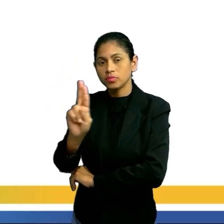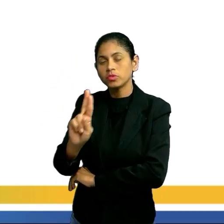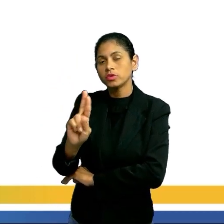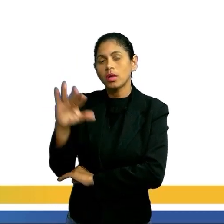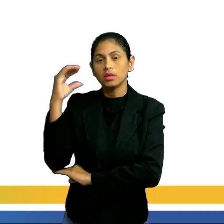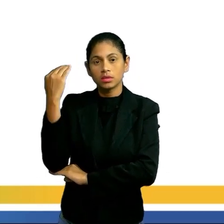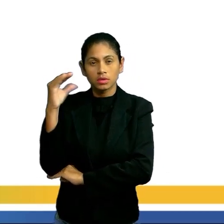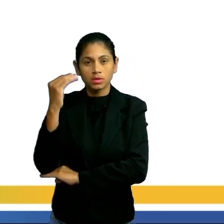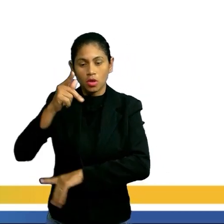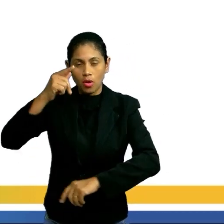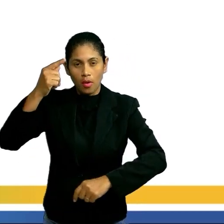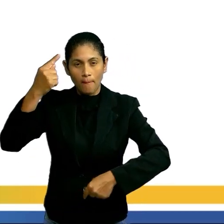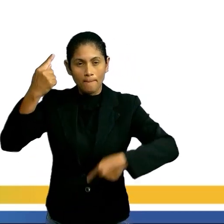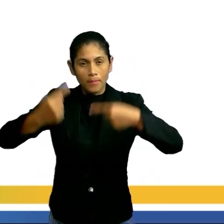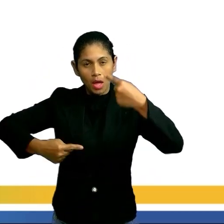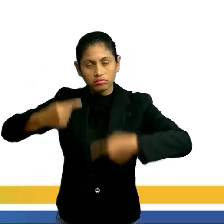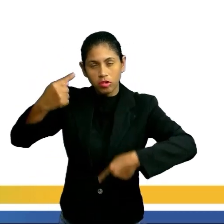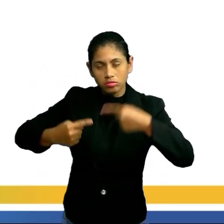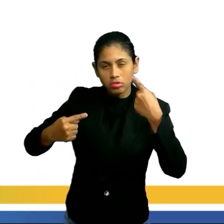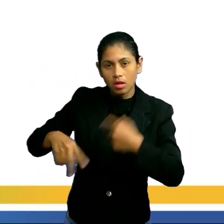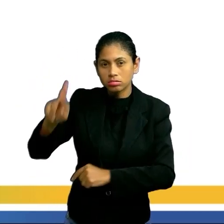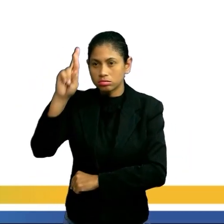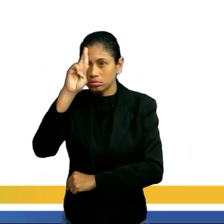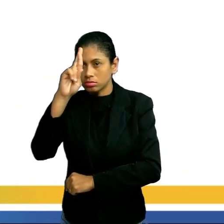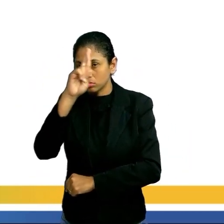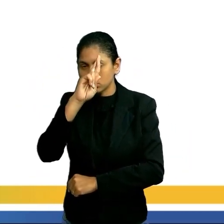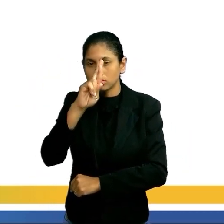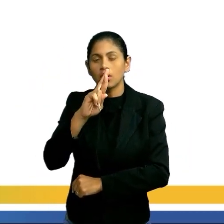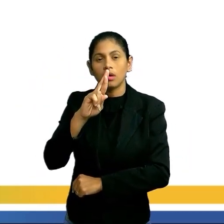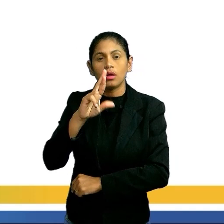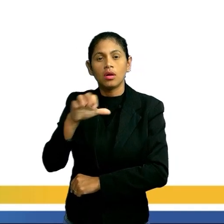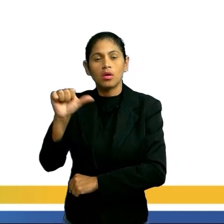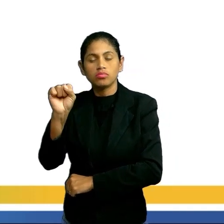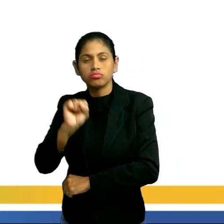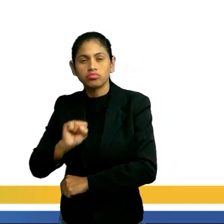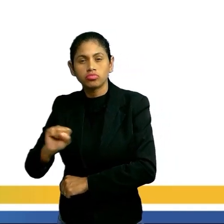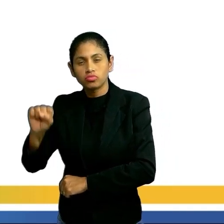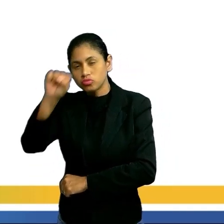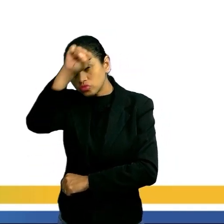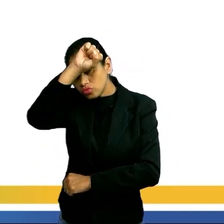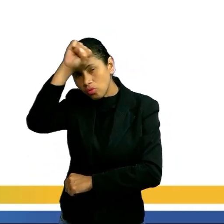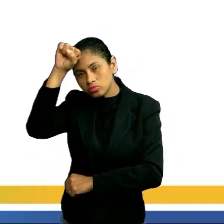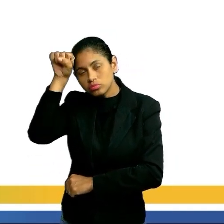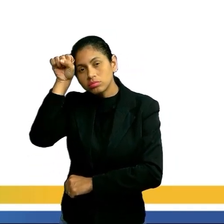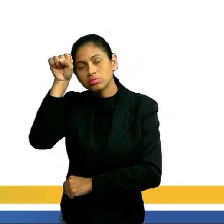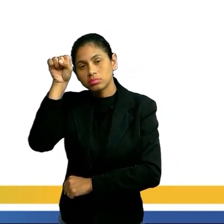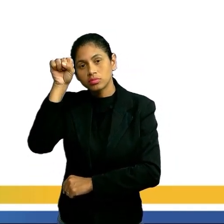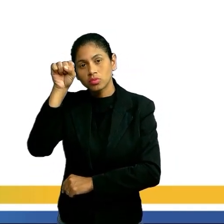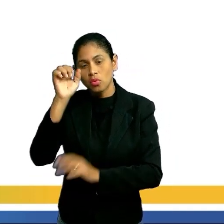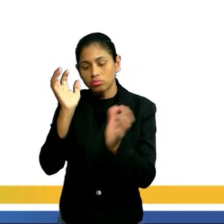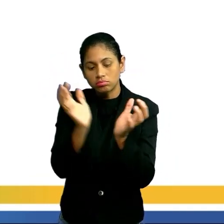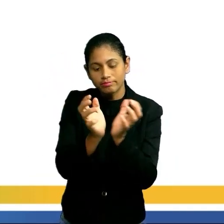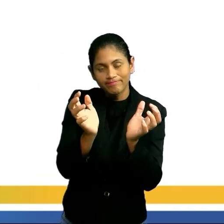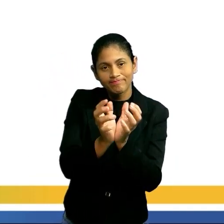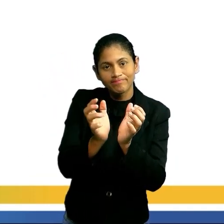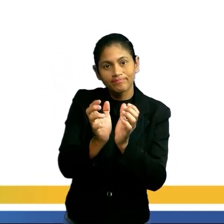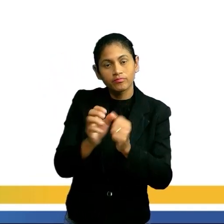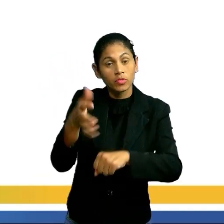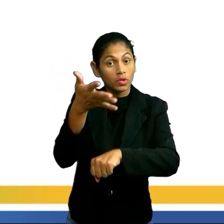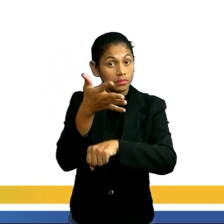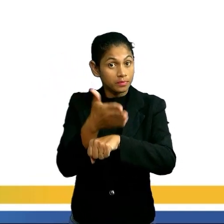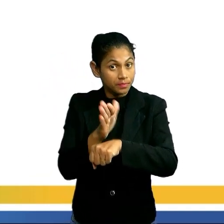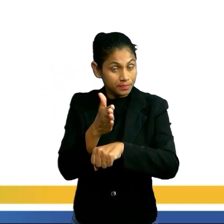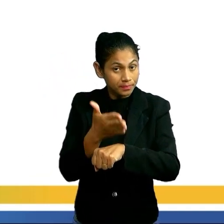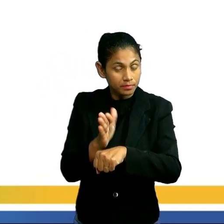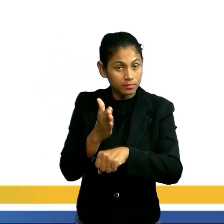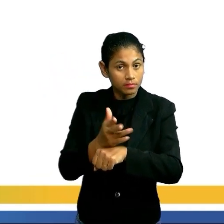política sociais, pelos historiadores, pelos sociólogos, para denominar um conjunto de práticas, dos governantes